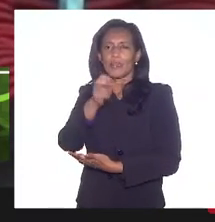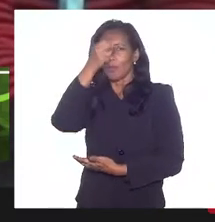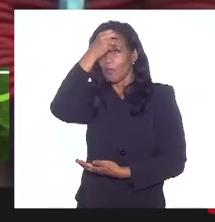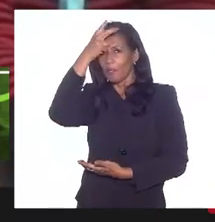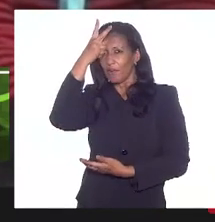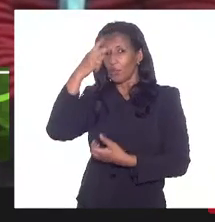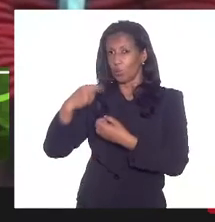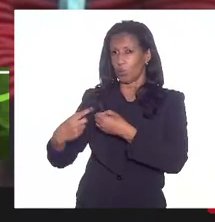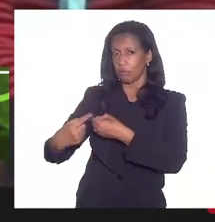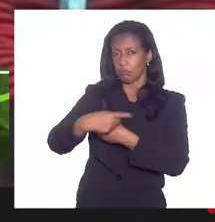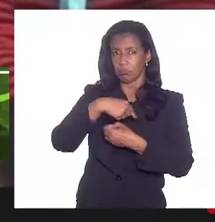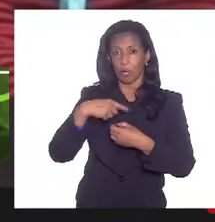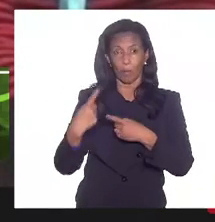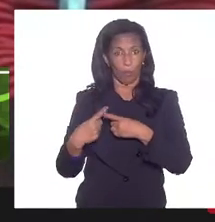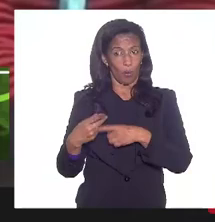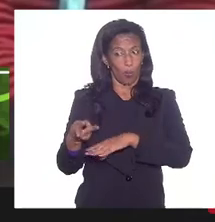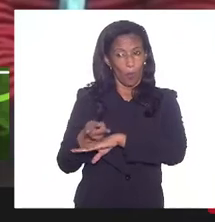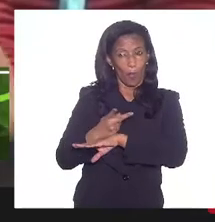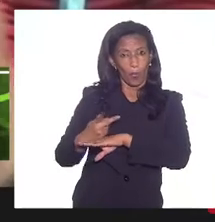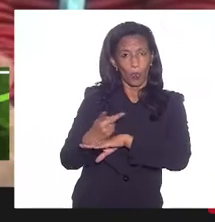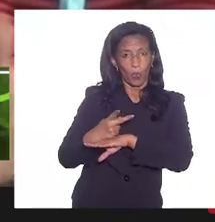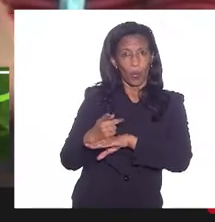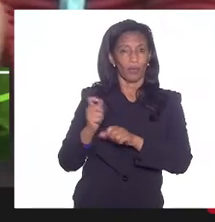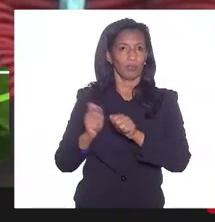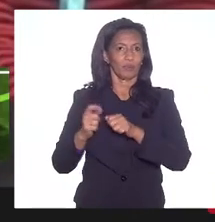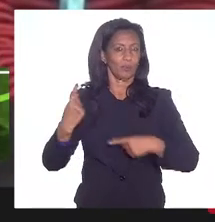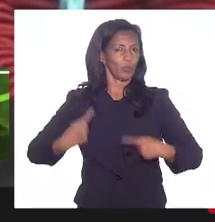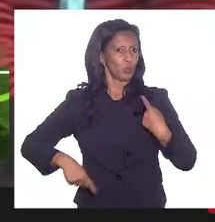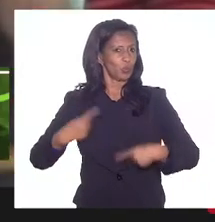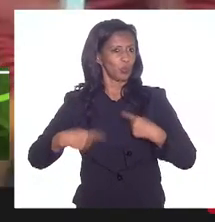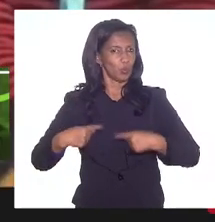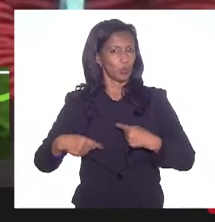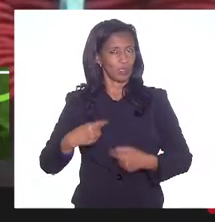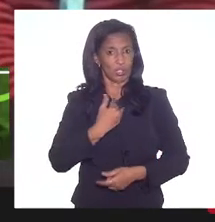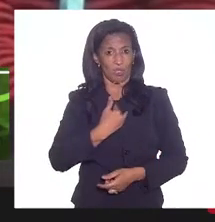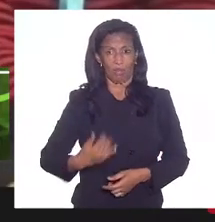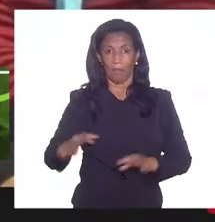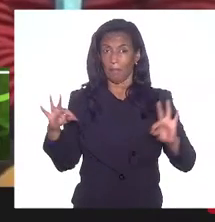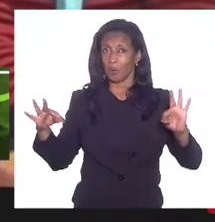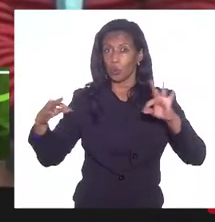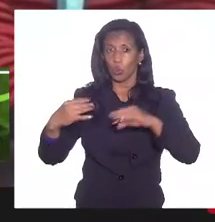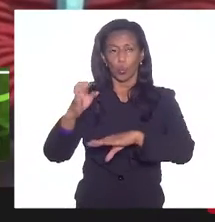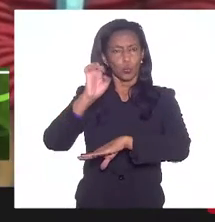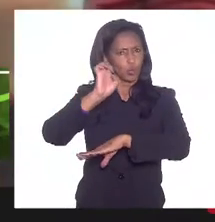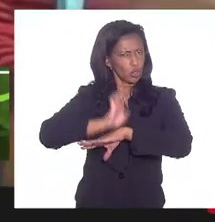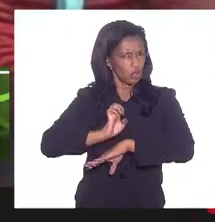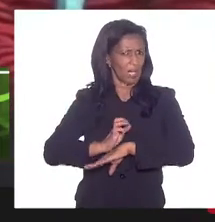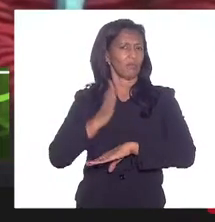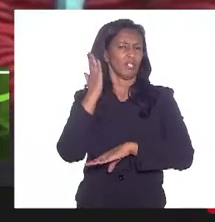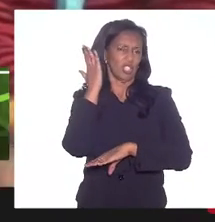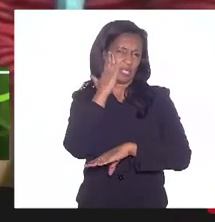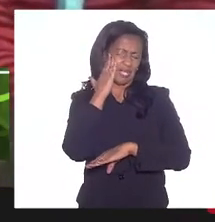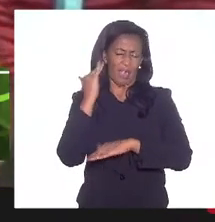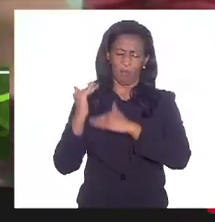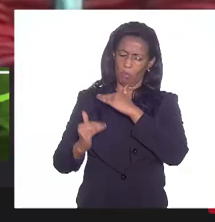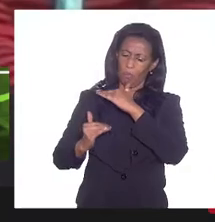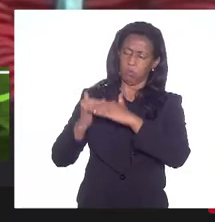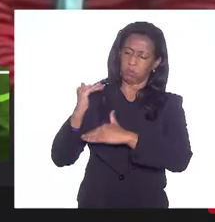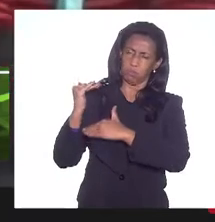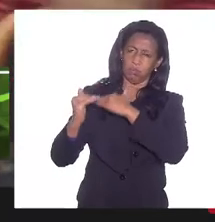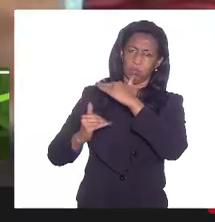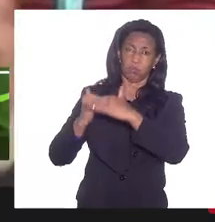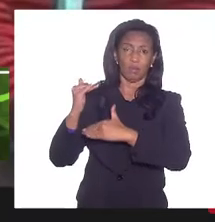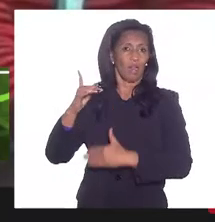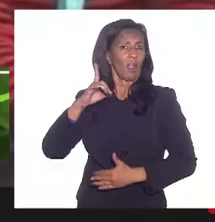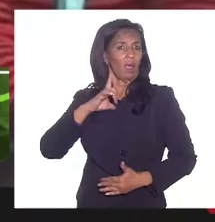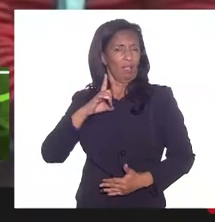estamos buscando fazer a política pública para todo o estado a gente sabe que isso é gradual que isso é processual mas a